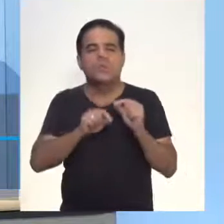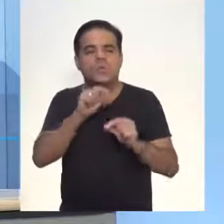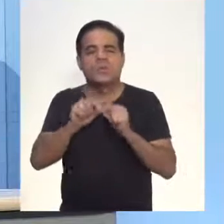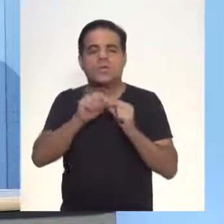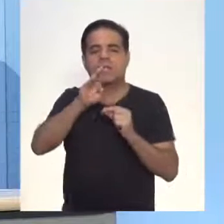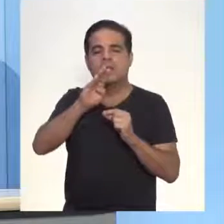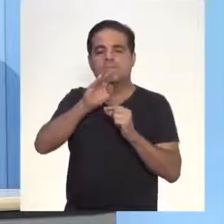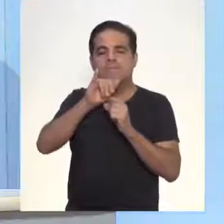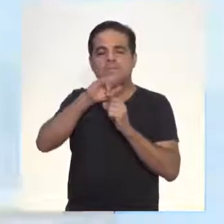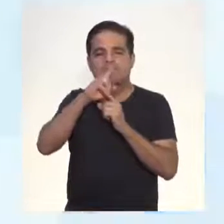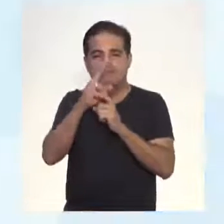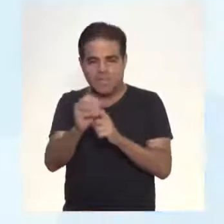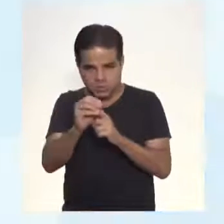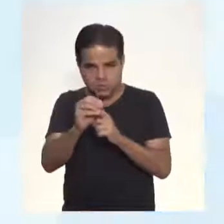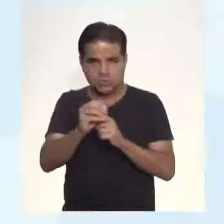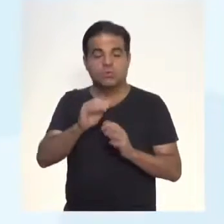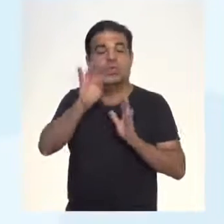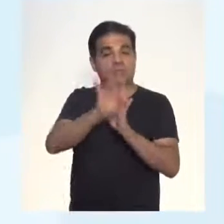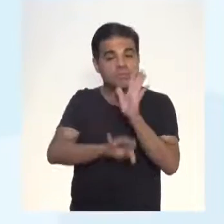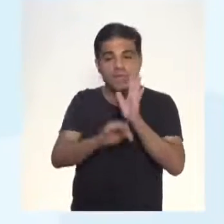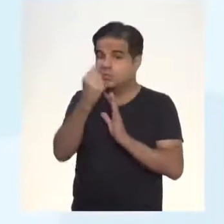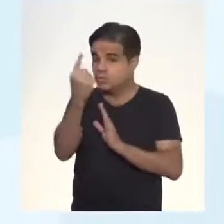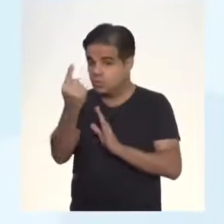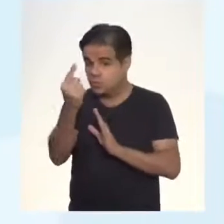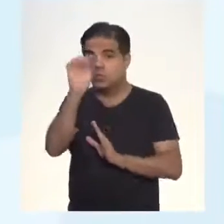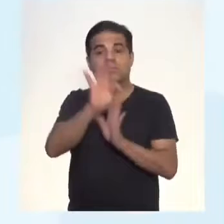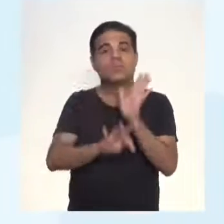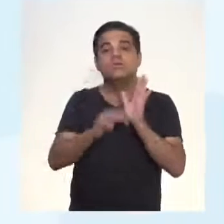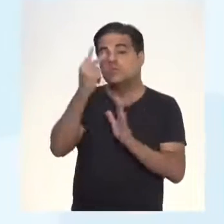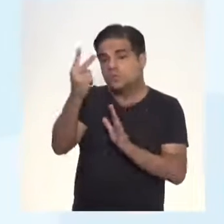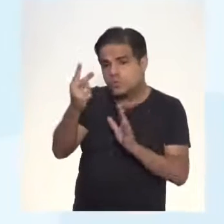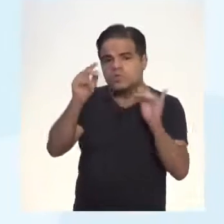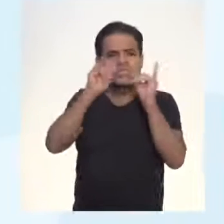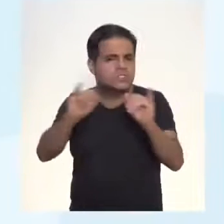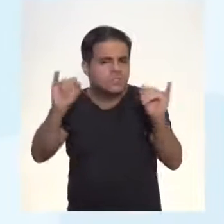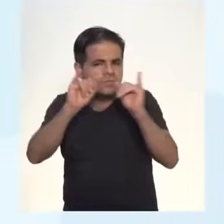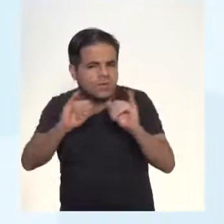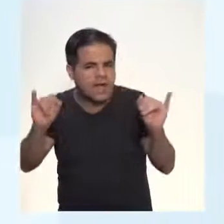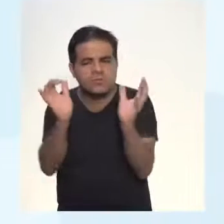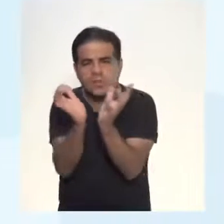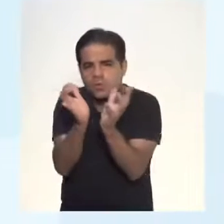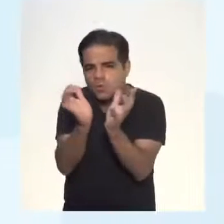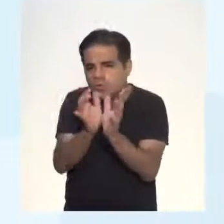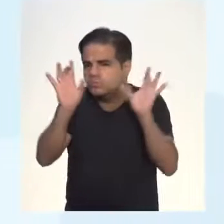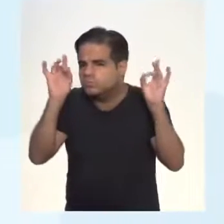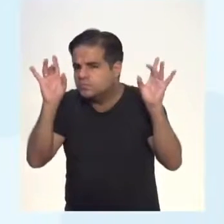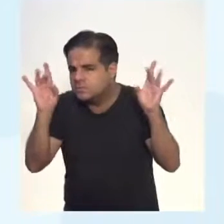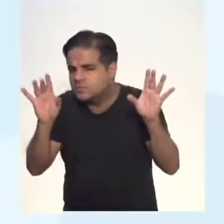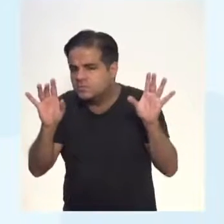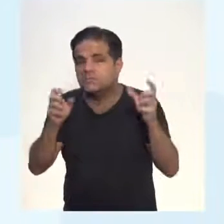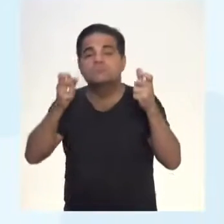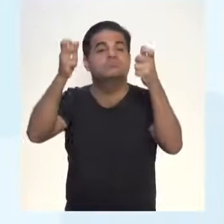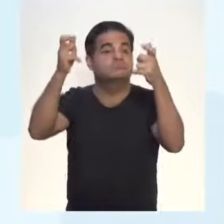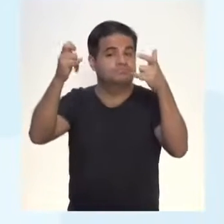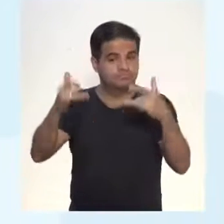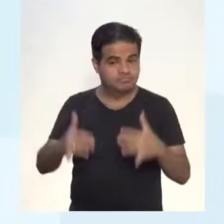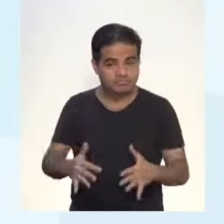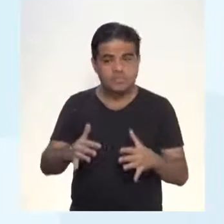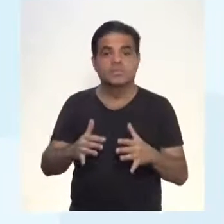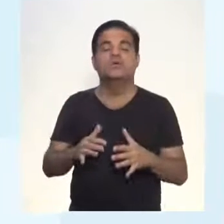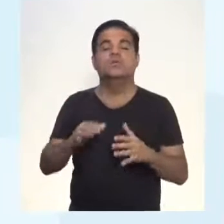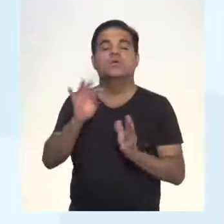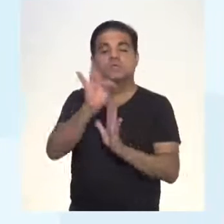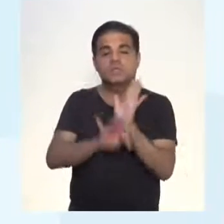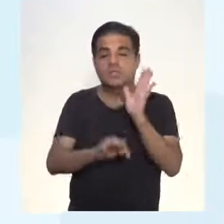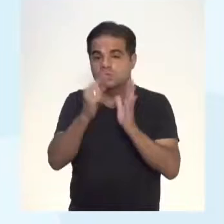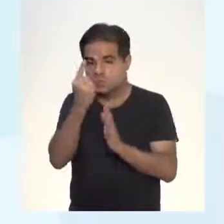O texto 1 e o texto 2 são divulgados para públicos específicos? Justifique. Então, o texto 1 é o